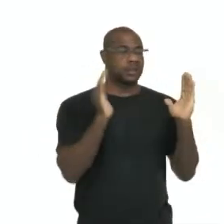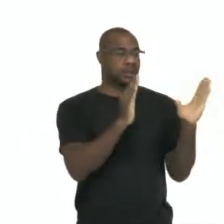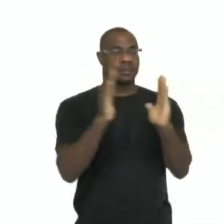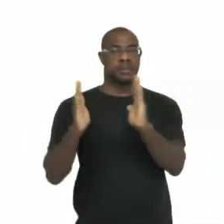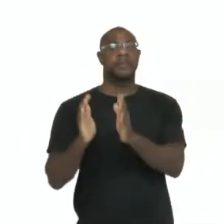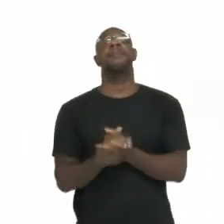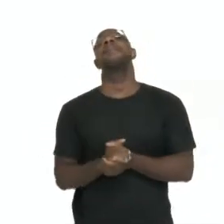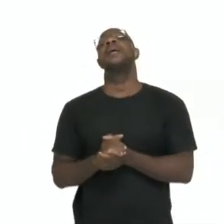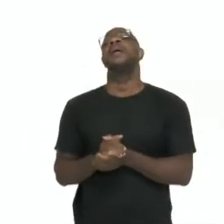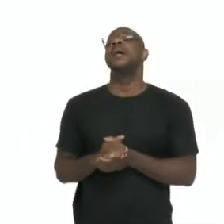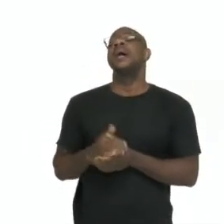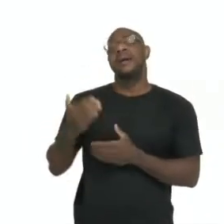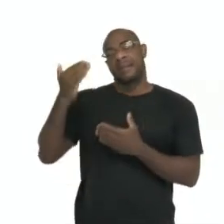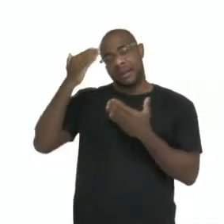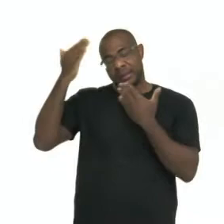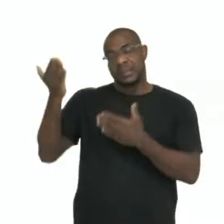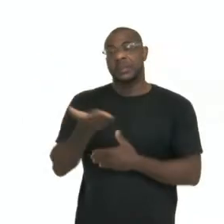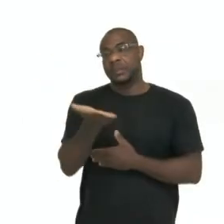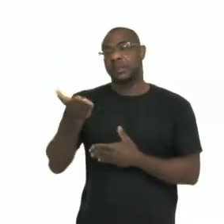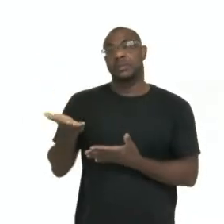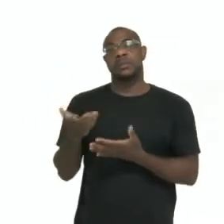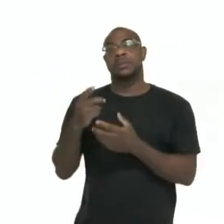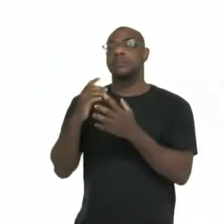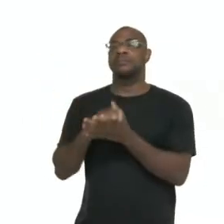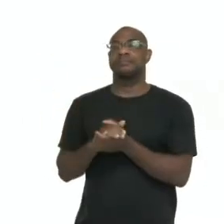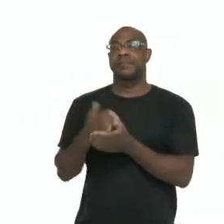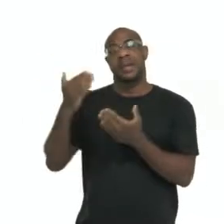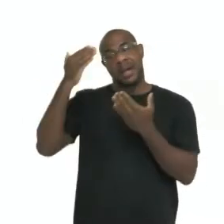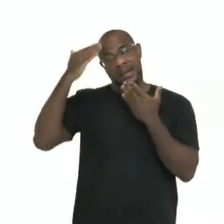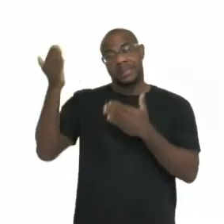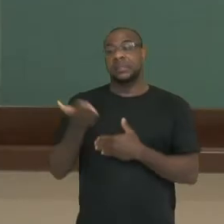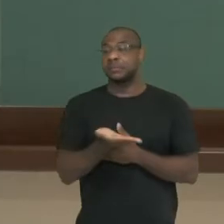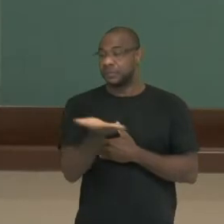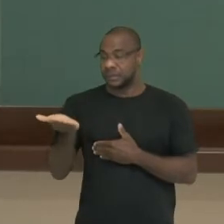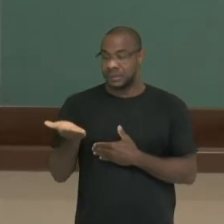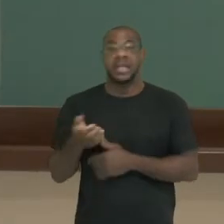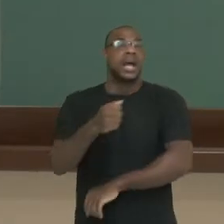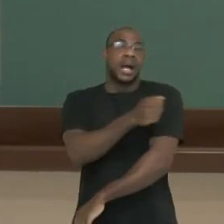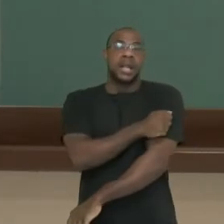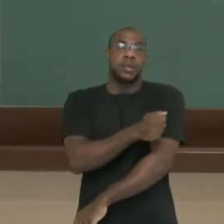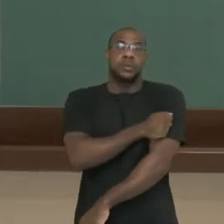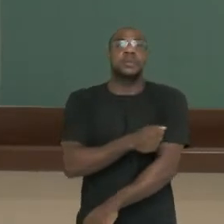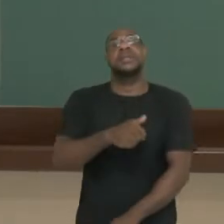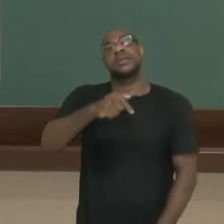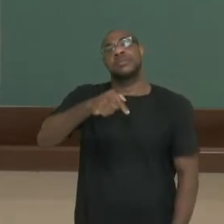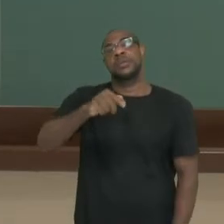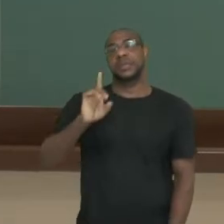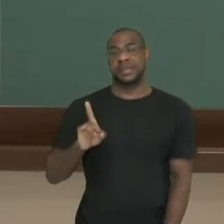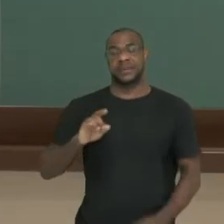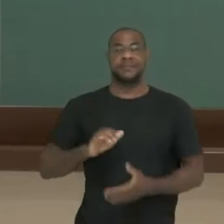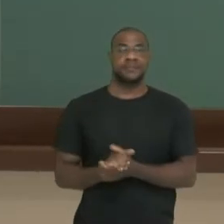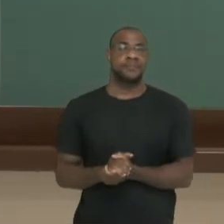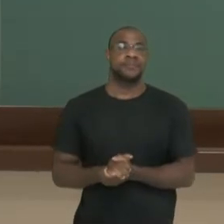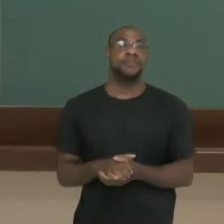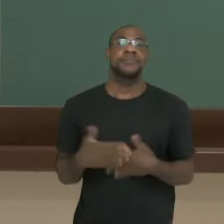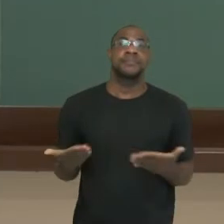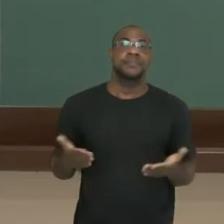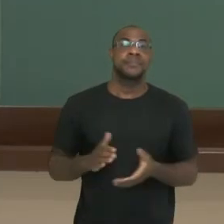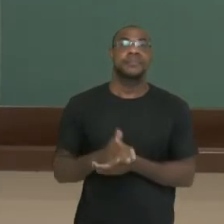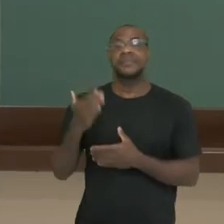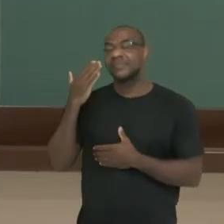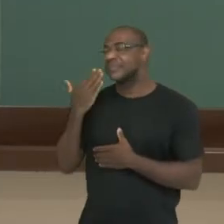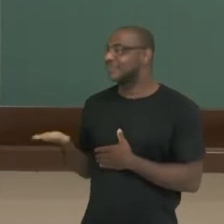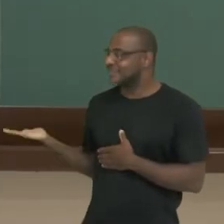já agradecemos sua atenção, alunos do 7º ano B. Olha que interessante, então, a forma como os alunos